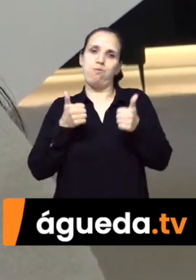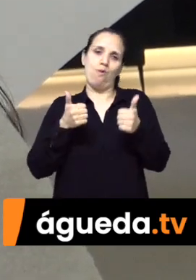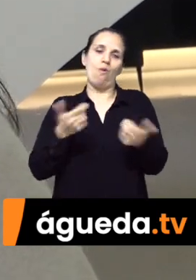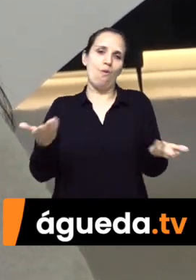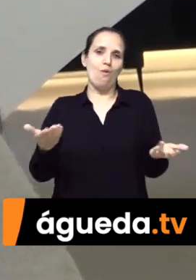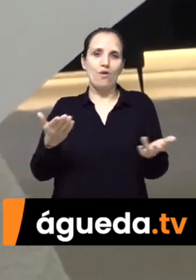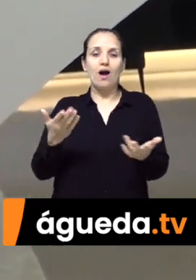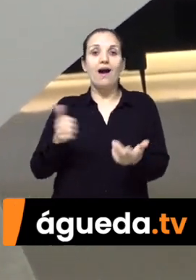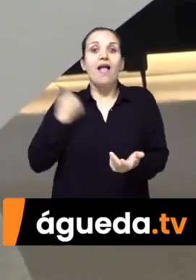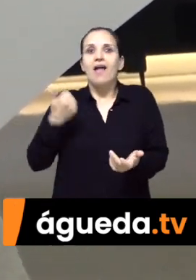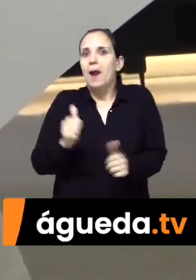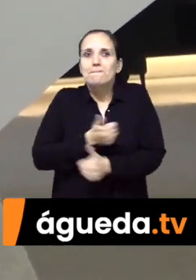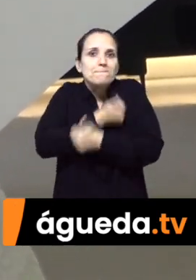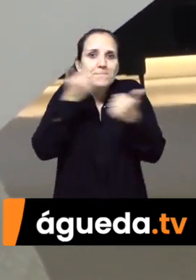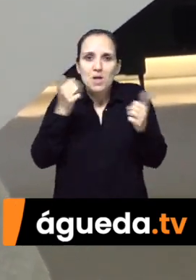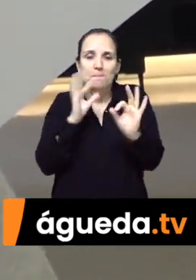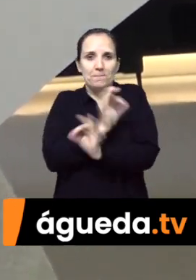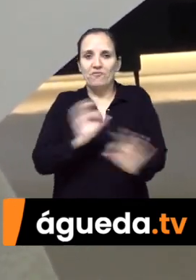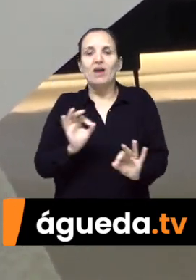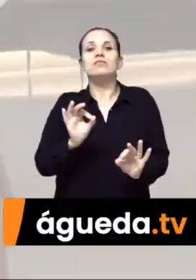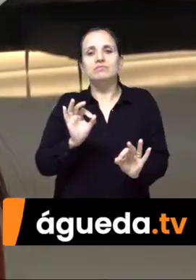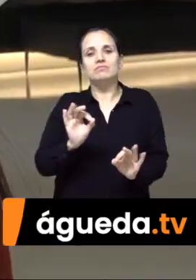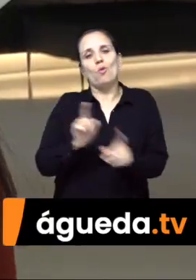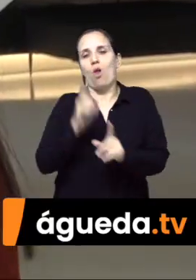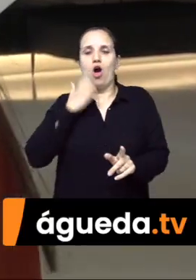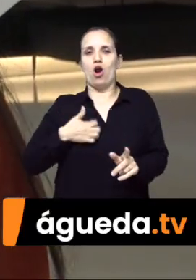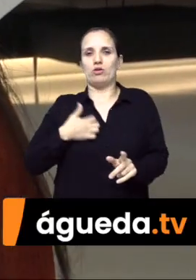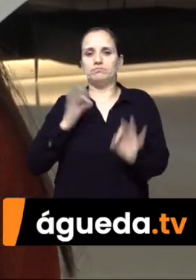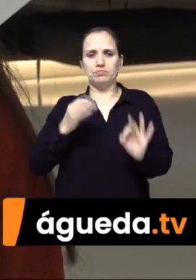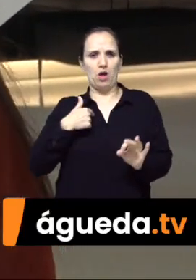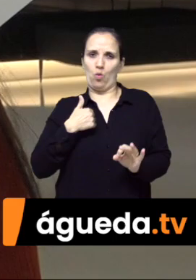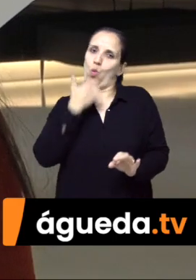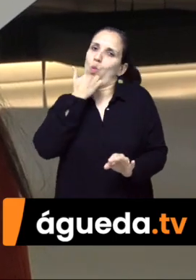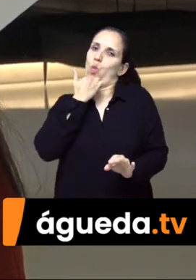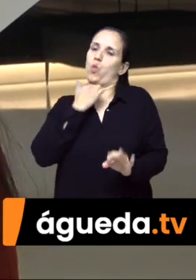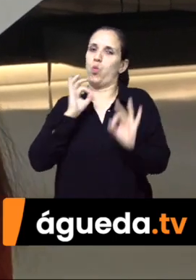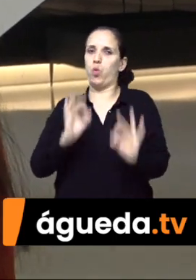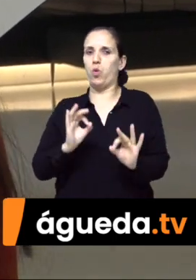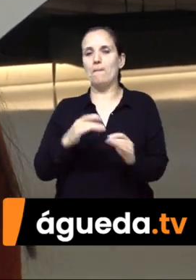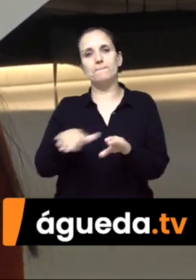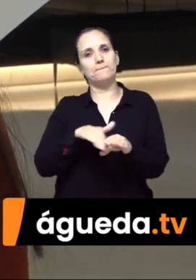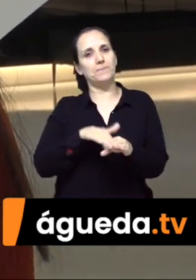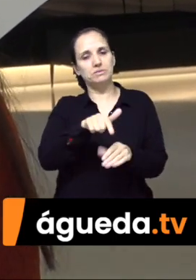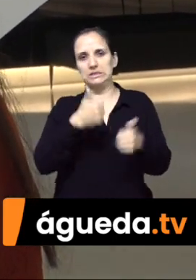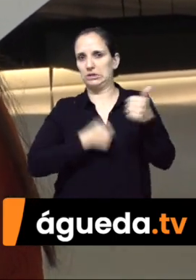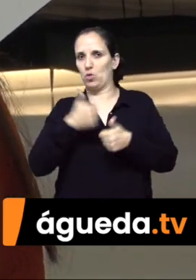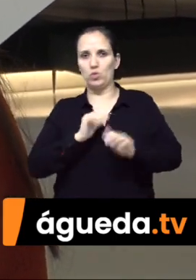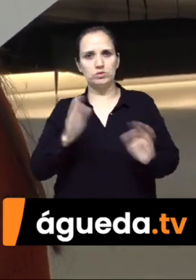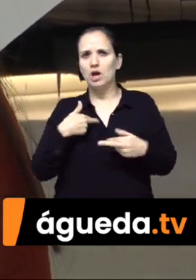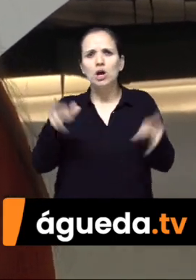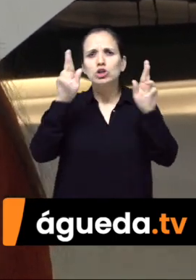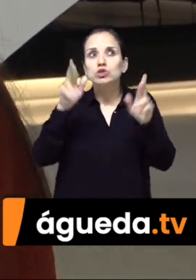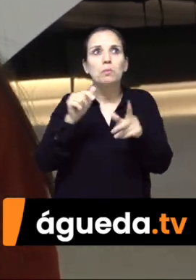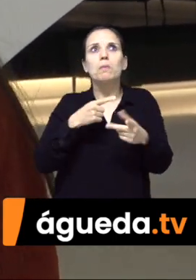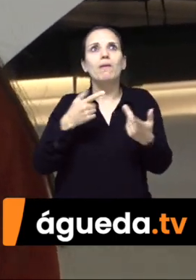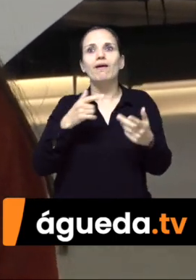óbvio, é ainda melhor e será um orgulho. Para mim foi uma honra primeiro participar no concurso. Não estava à espera do